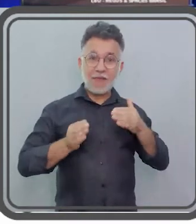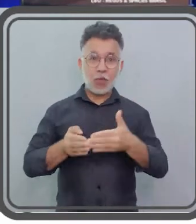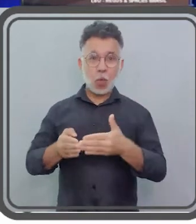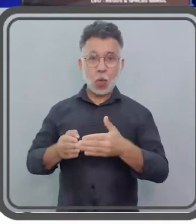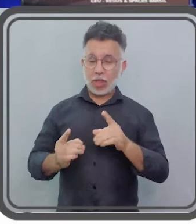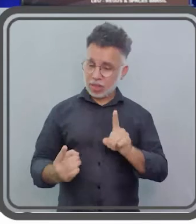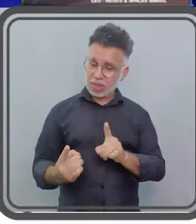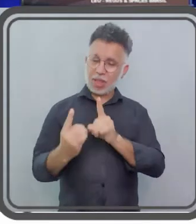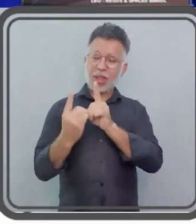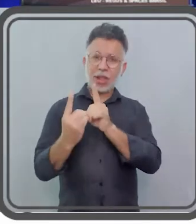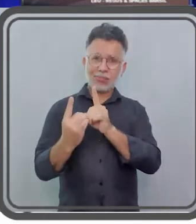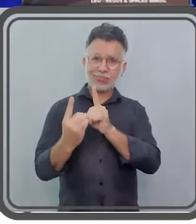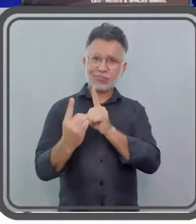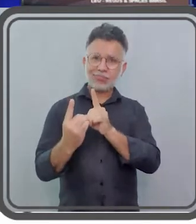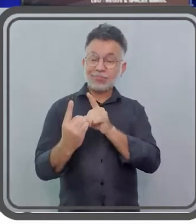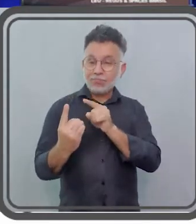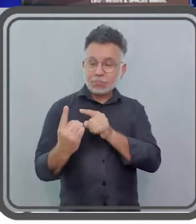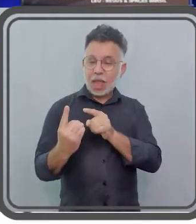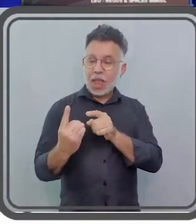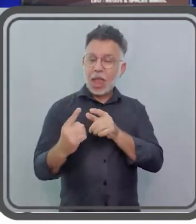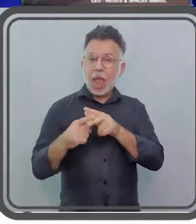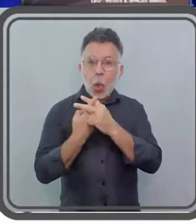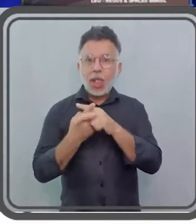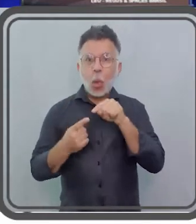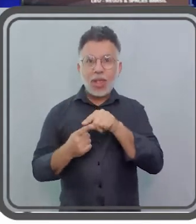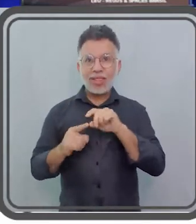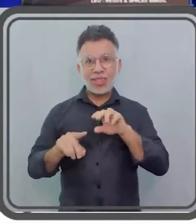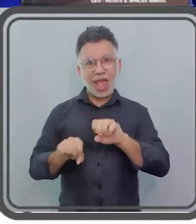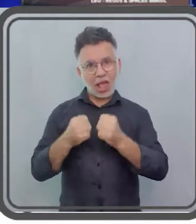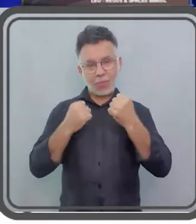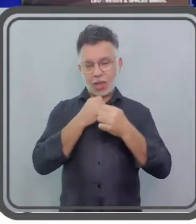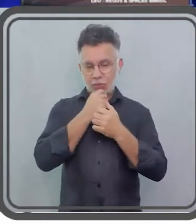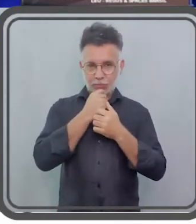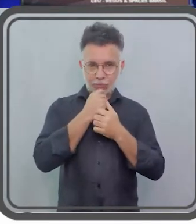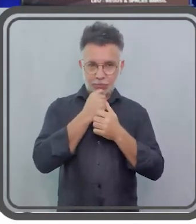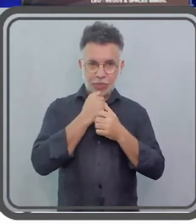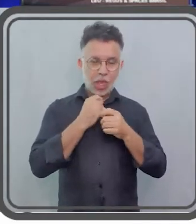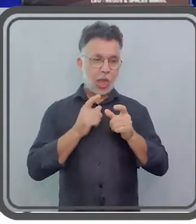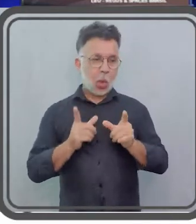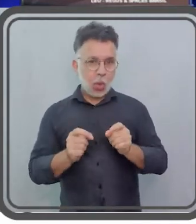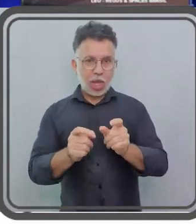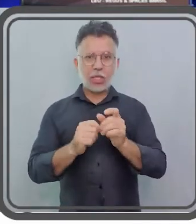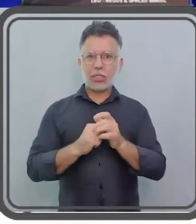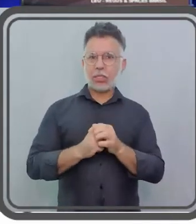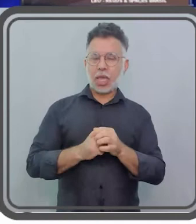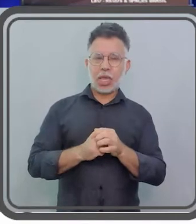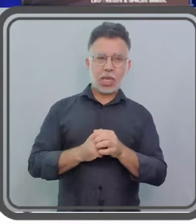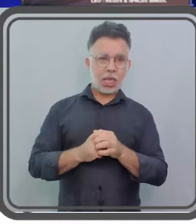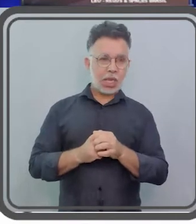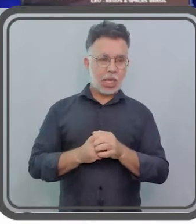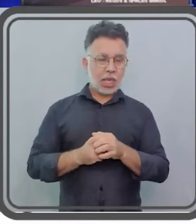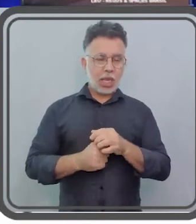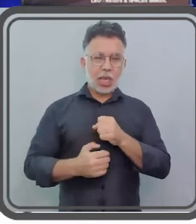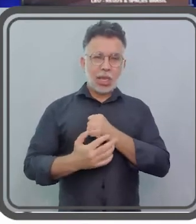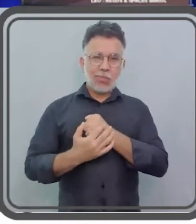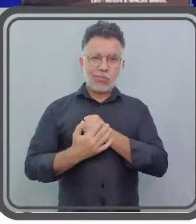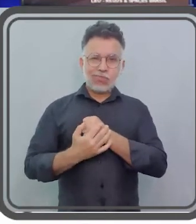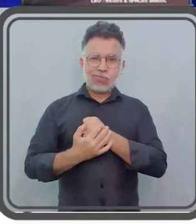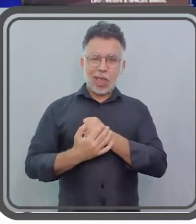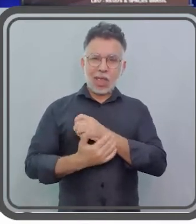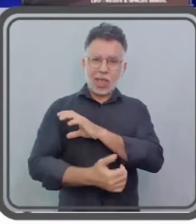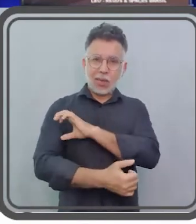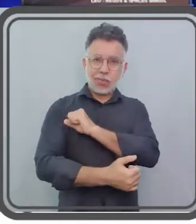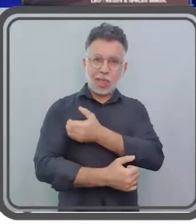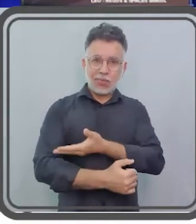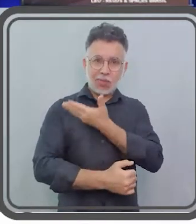abordagem reativa, de consertar o que está quebrado, né? Um câncer, um ataque cardíaco,